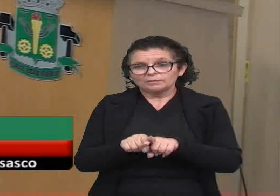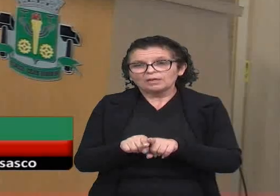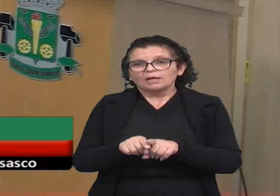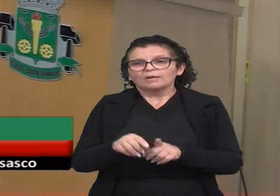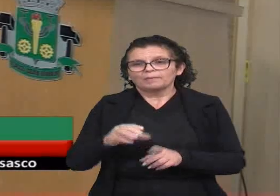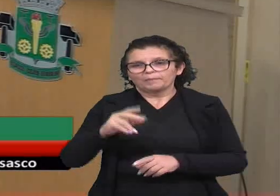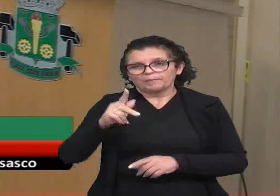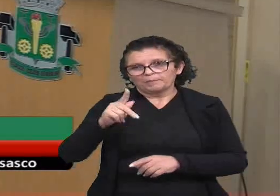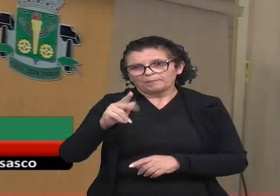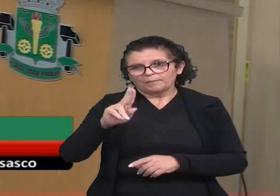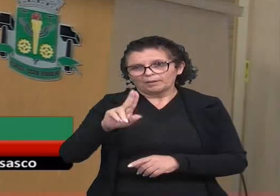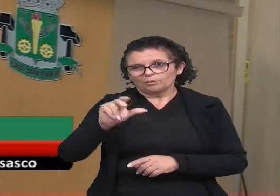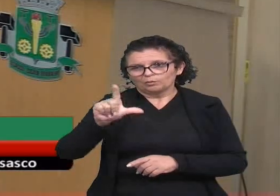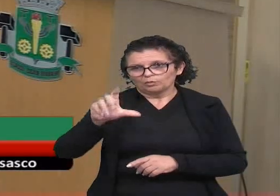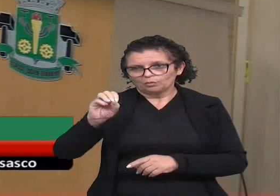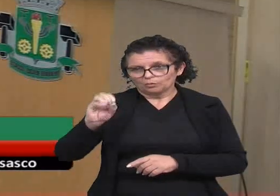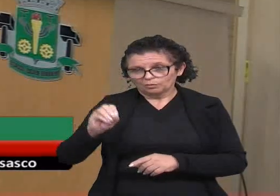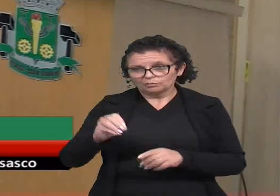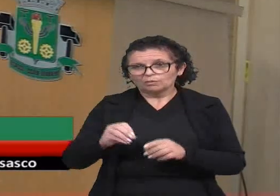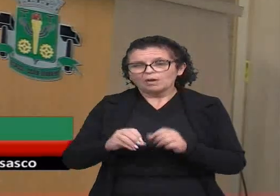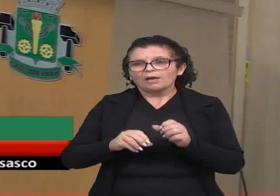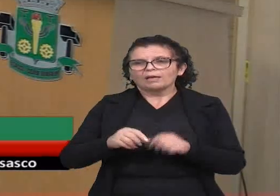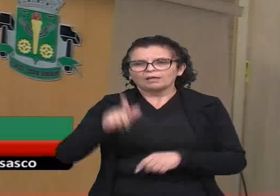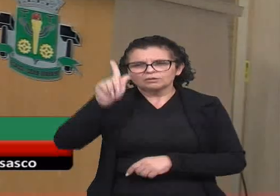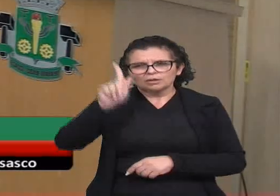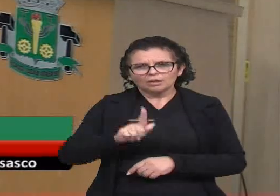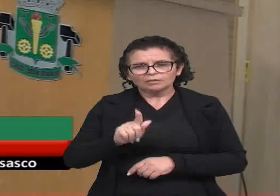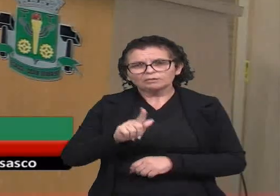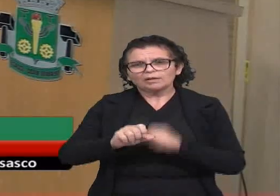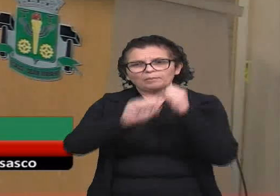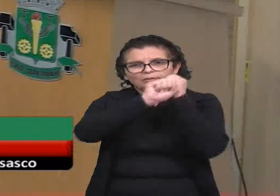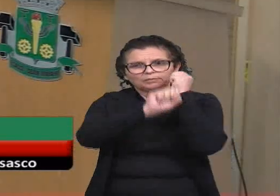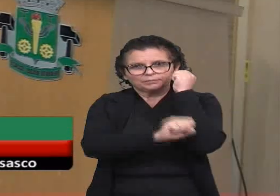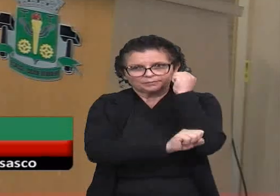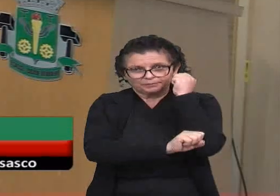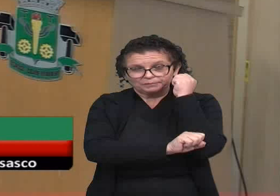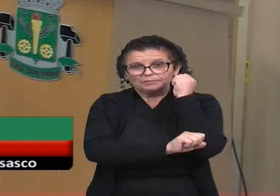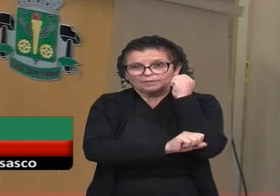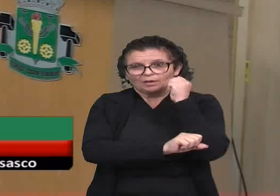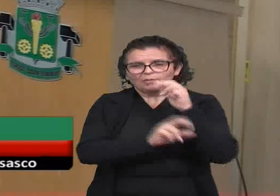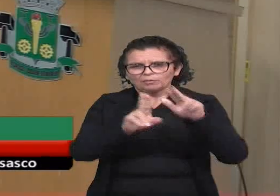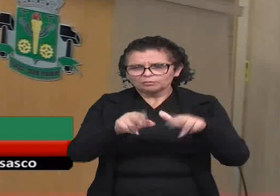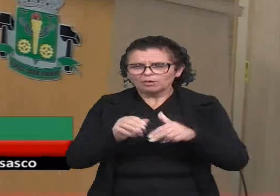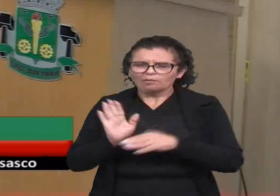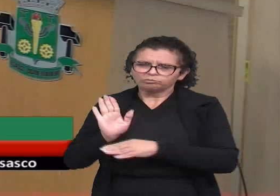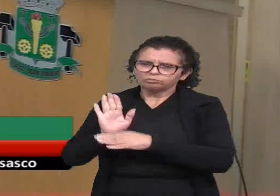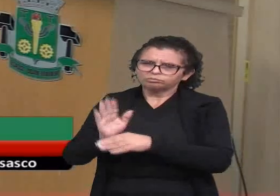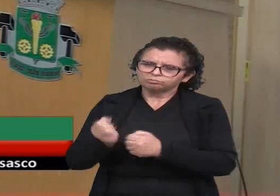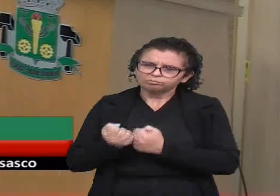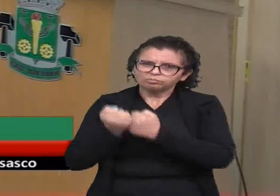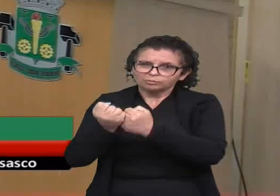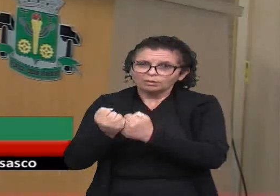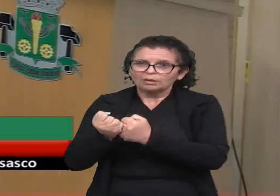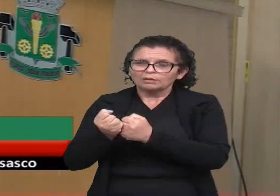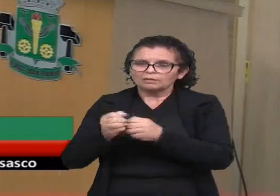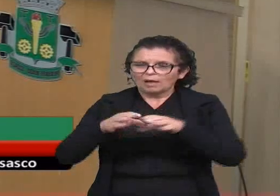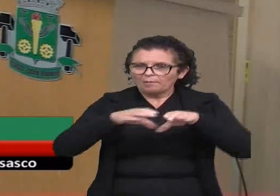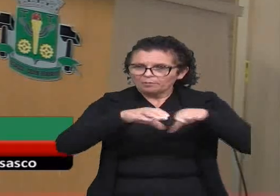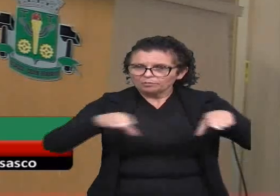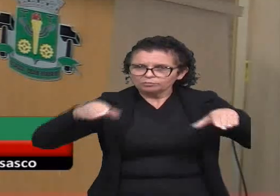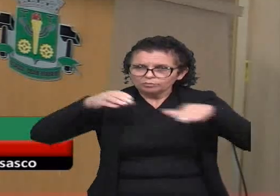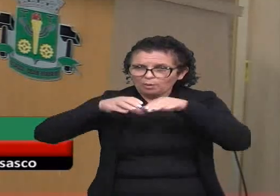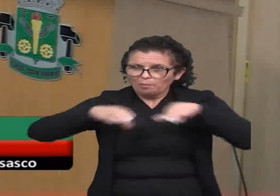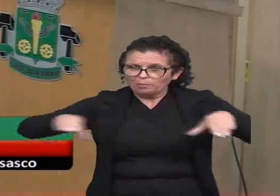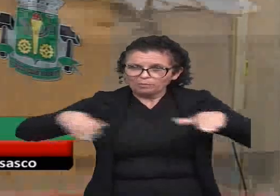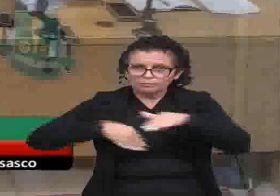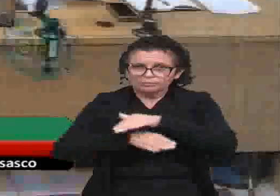Rodrigues, gerente de departamento de Osasco da concessionária Sabesp, por sua contribuição ao setor de saneamento básico